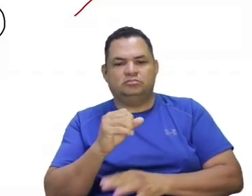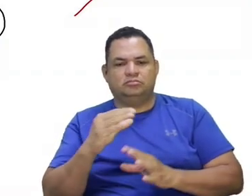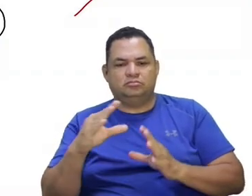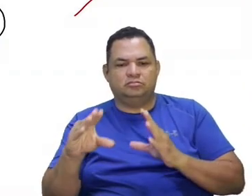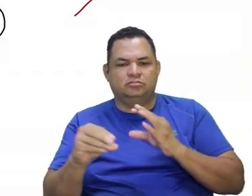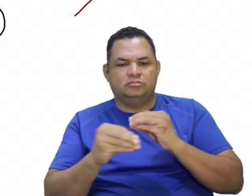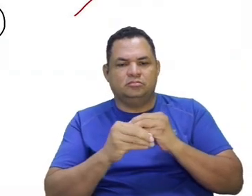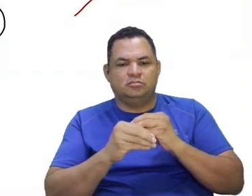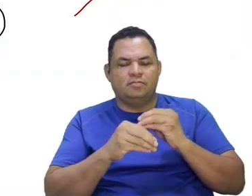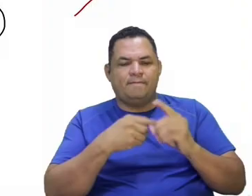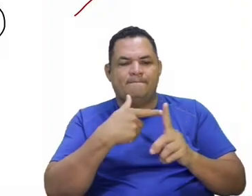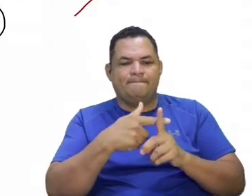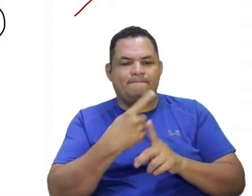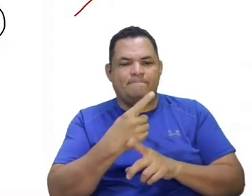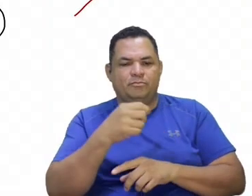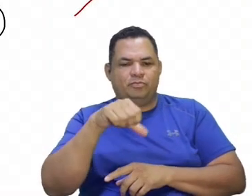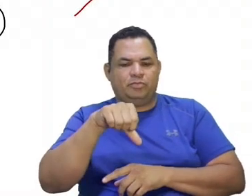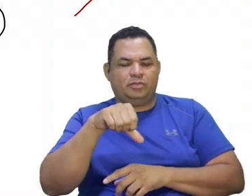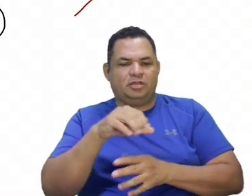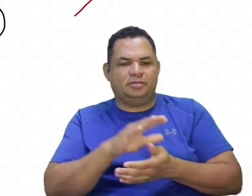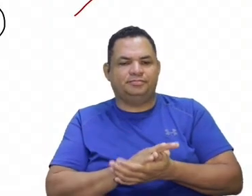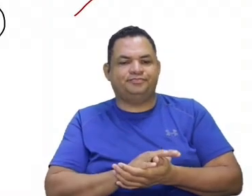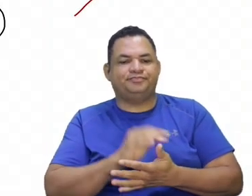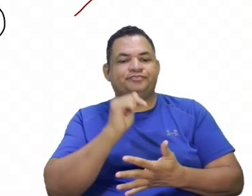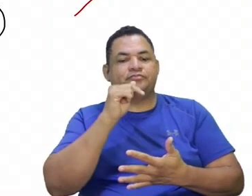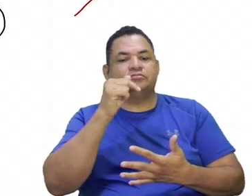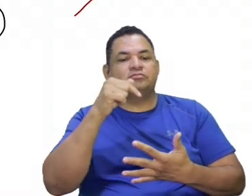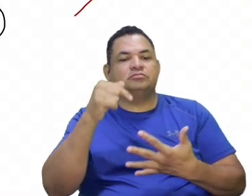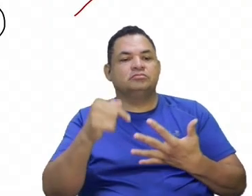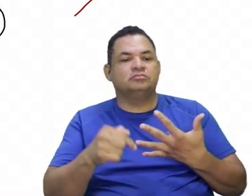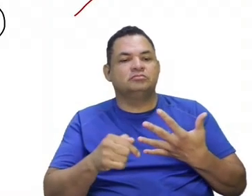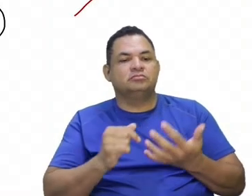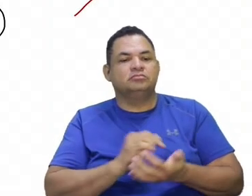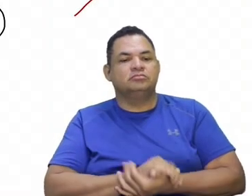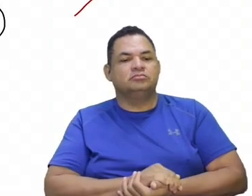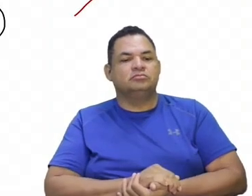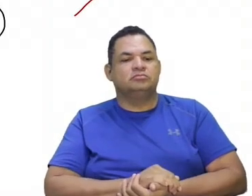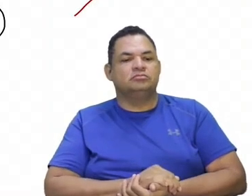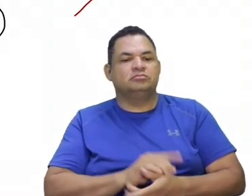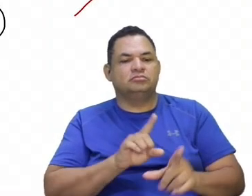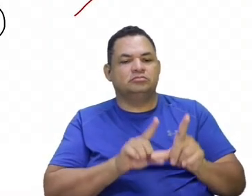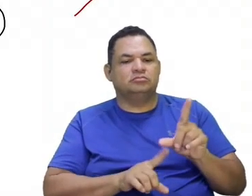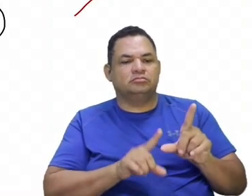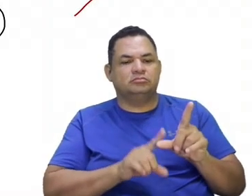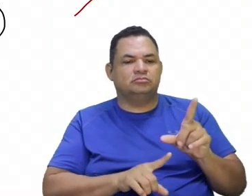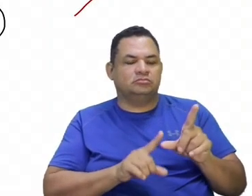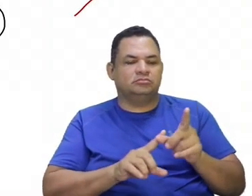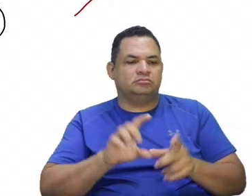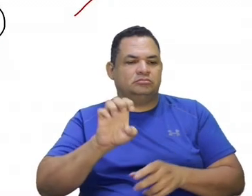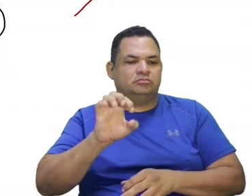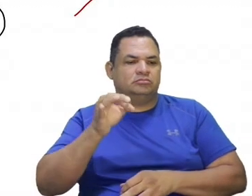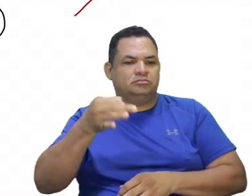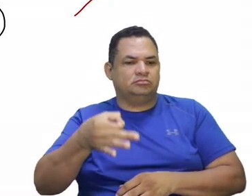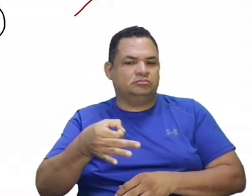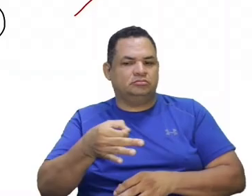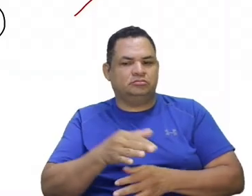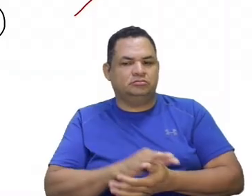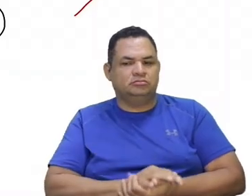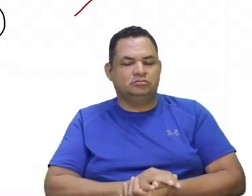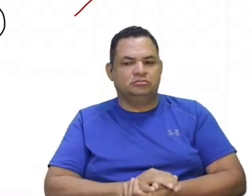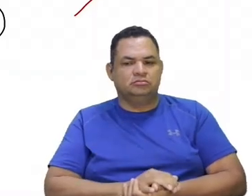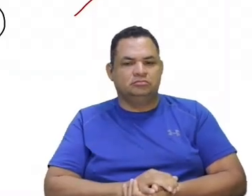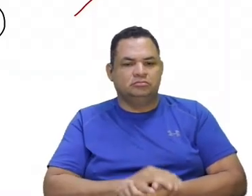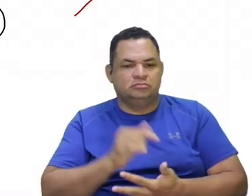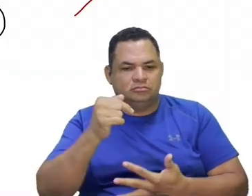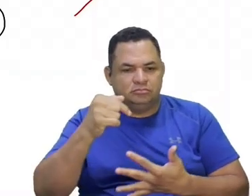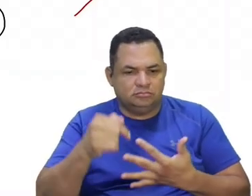9. Qual é a alternativa que tem essa configuração que a gente achou? A letra E. A letra E